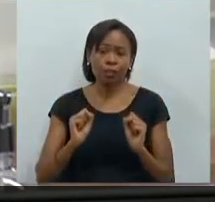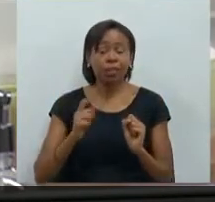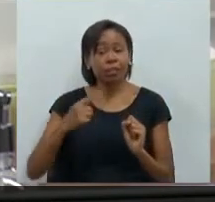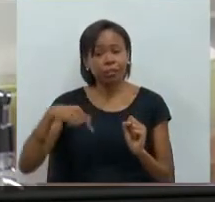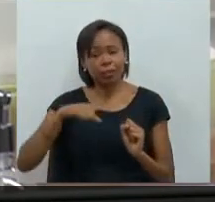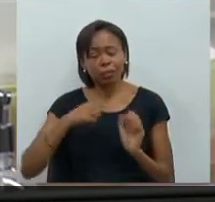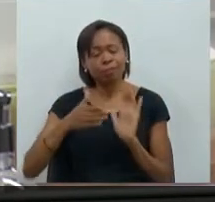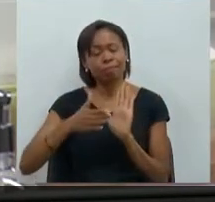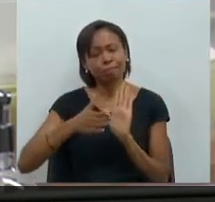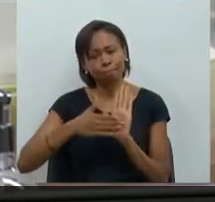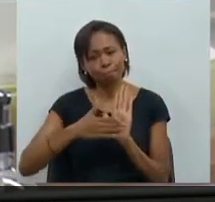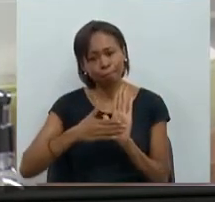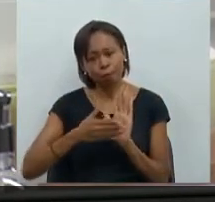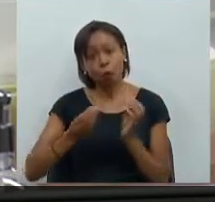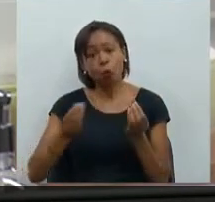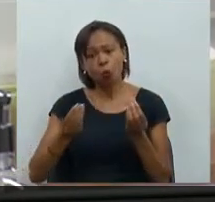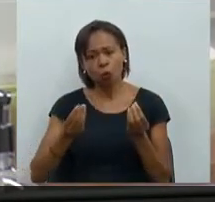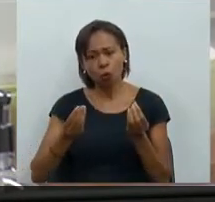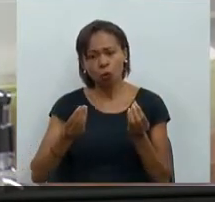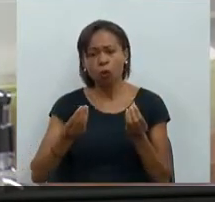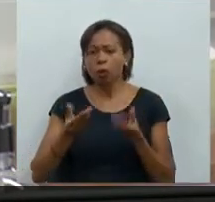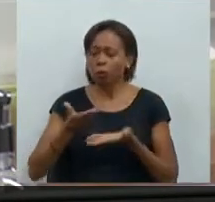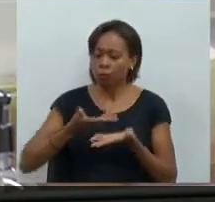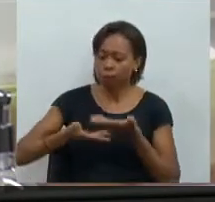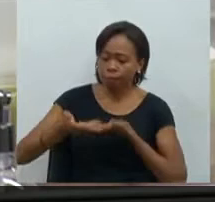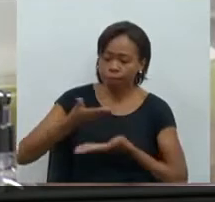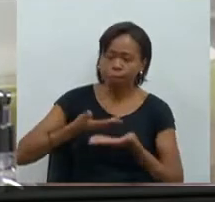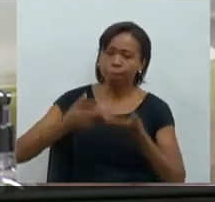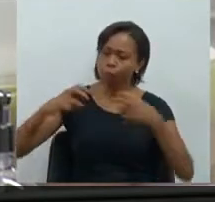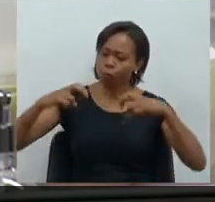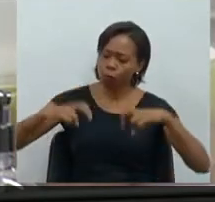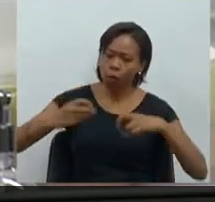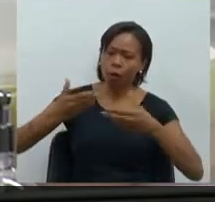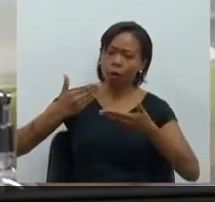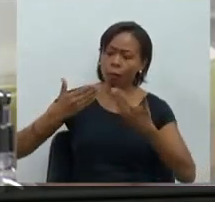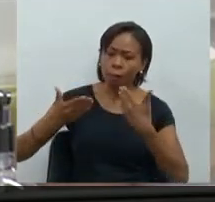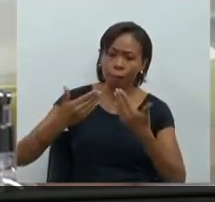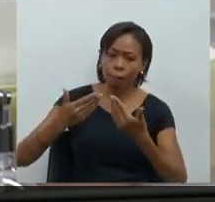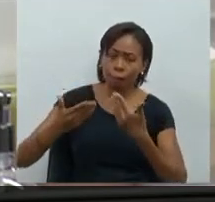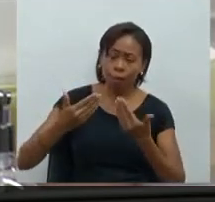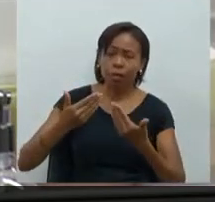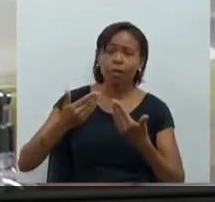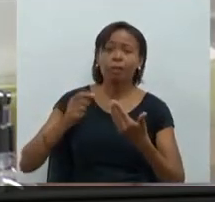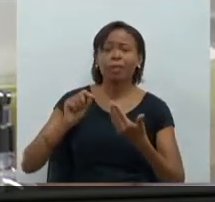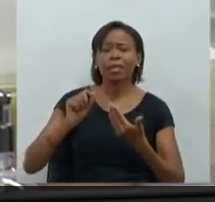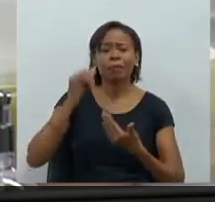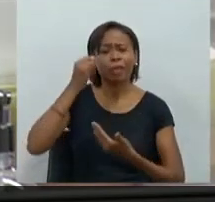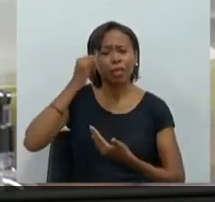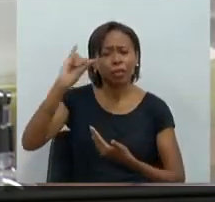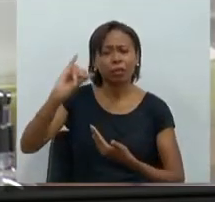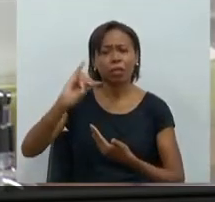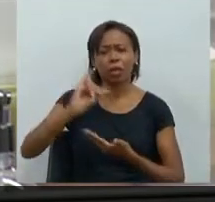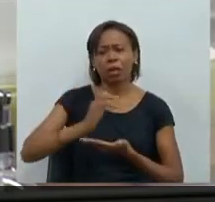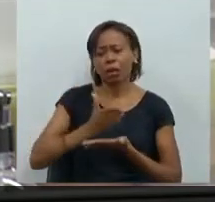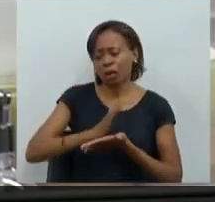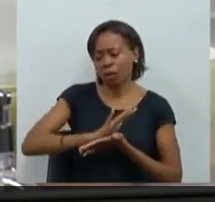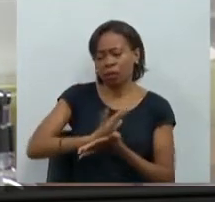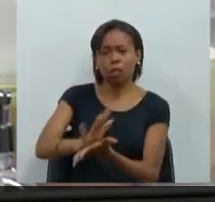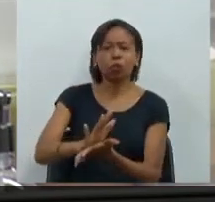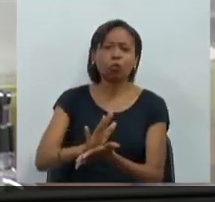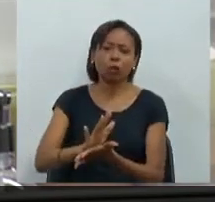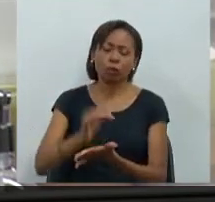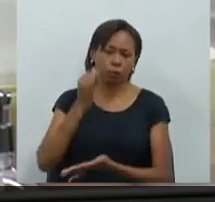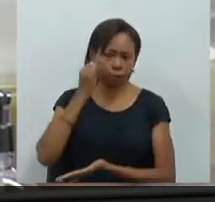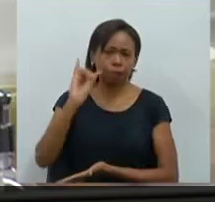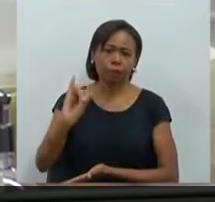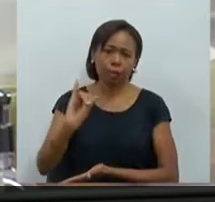propõe com diálogo, propondo para que haja sempre essa não exclusão, e sim uma inclusão dessas